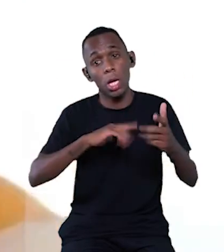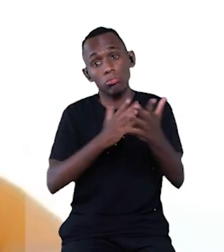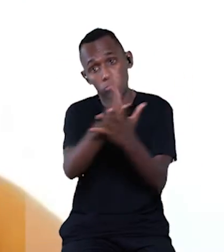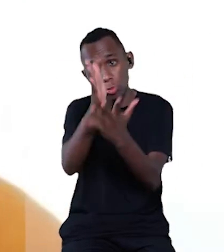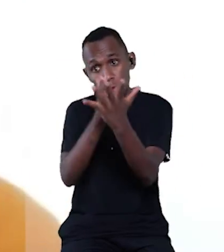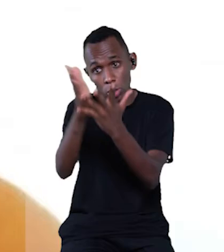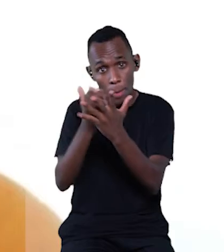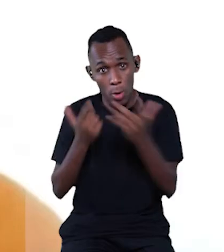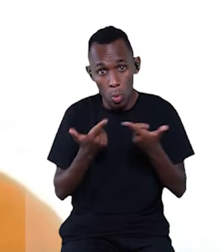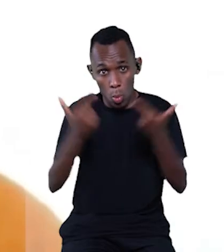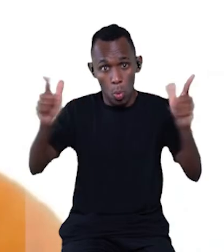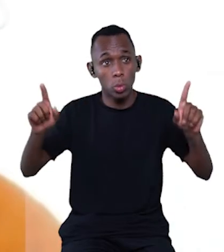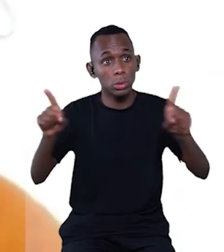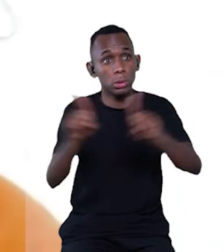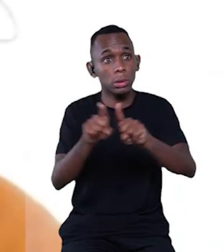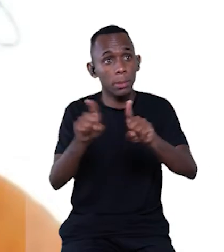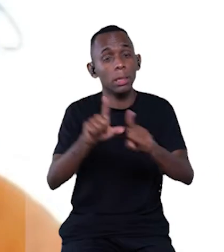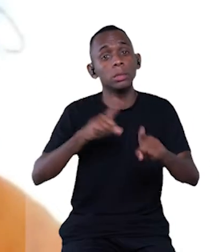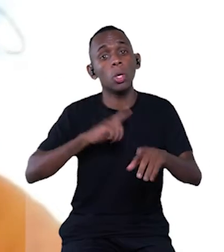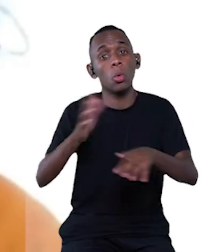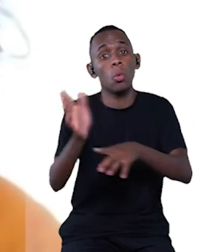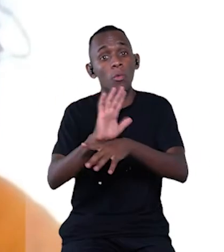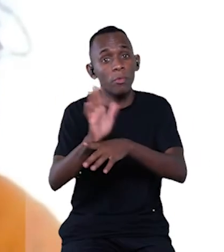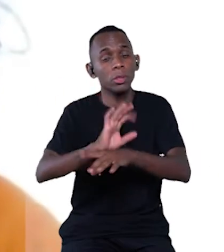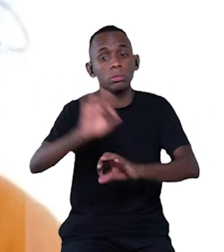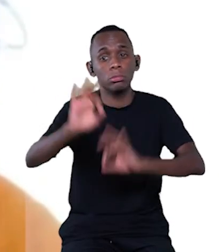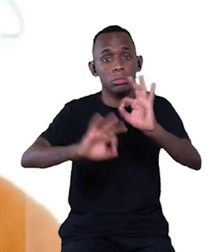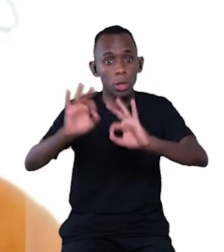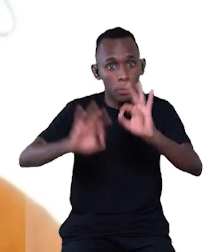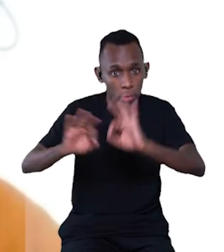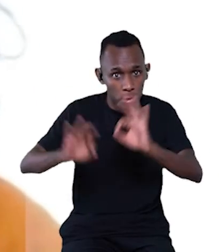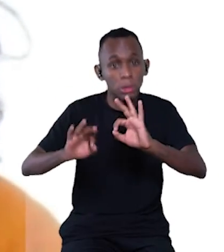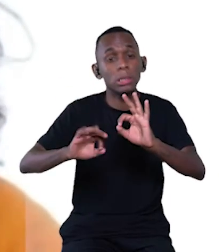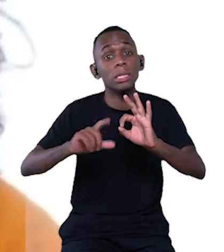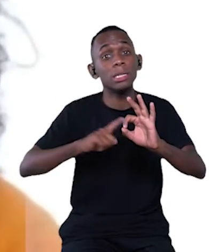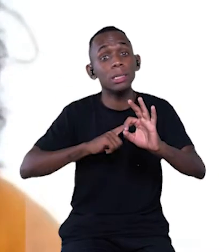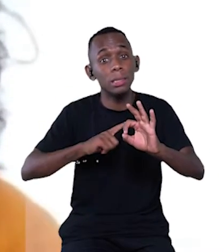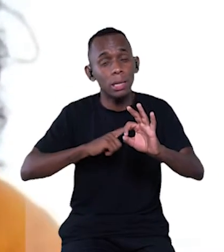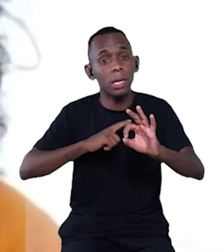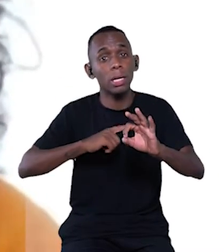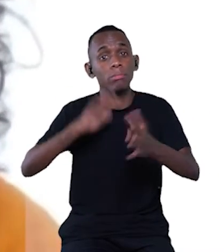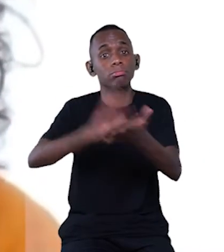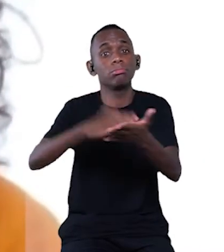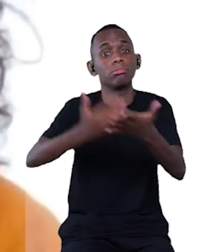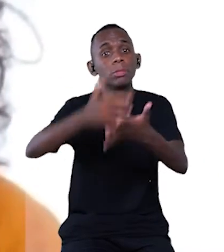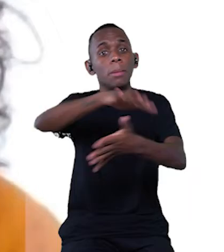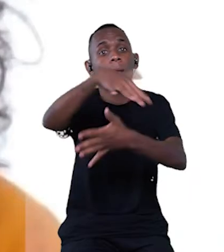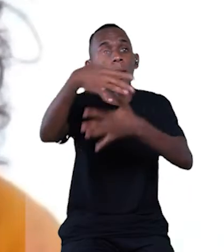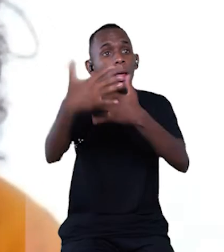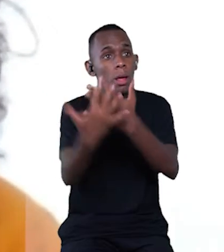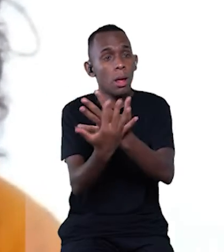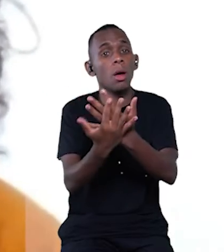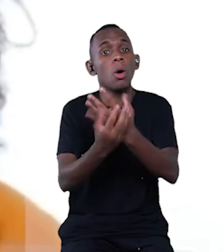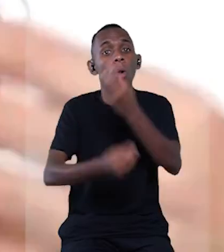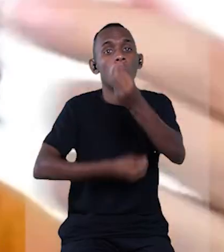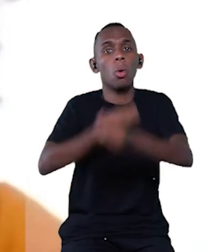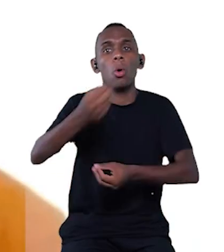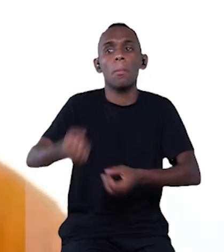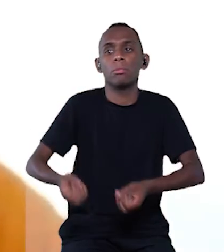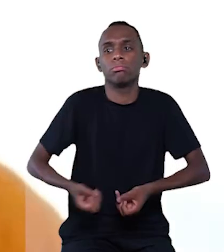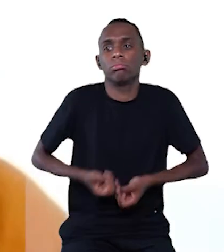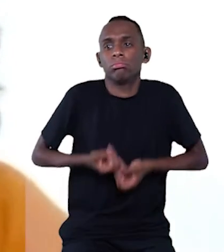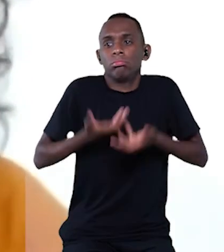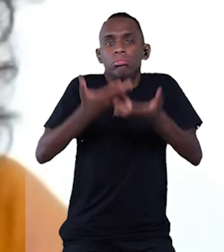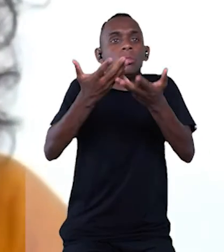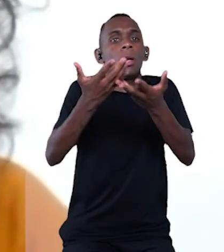outros produtos, assim. E tem um vídeo que foi feito com uma intérprete de Libras, que é uma intérprete de Libras